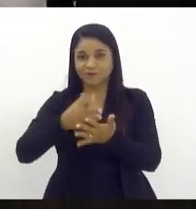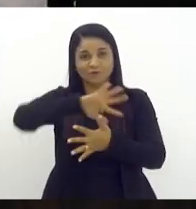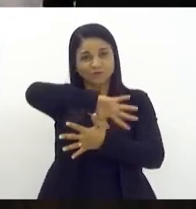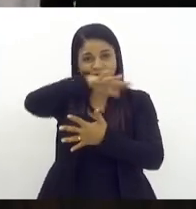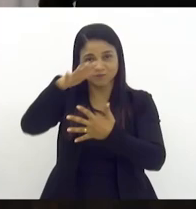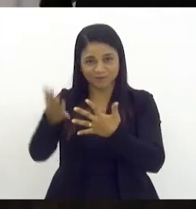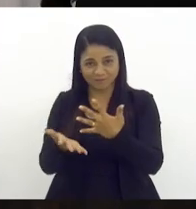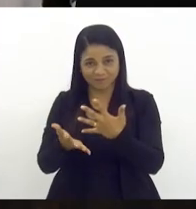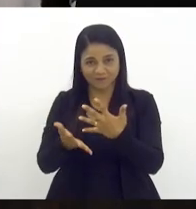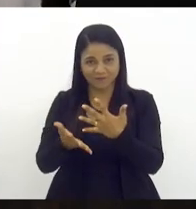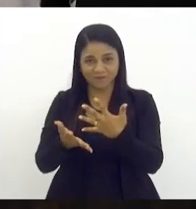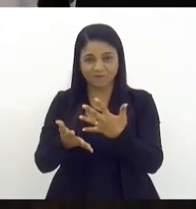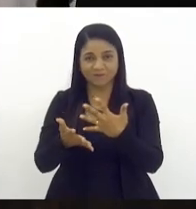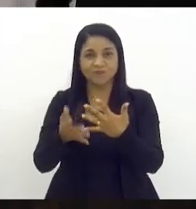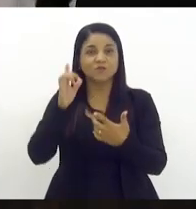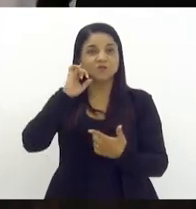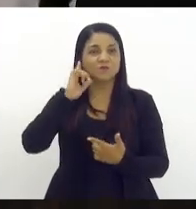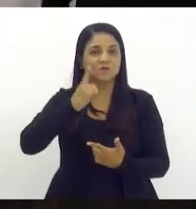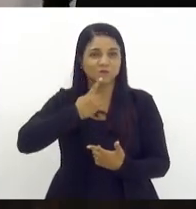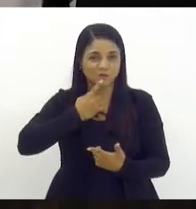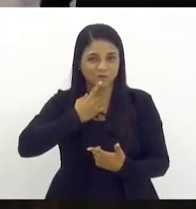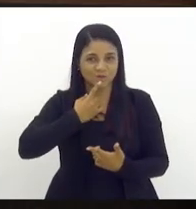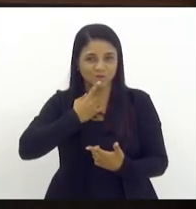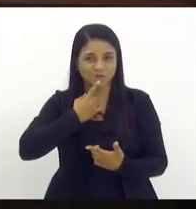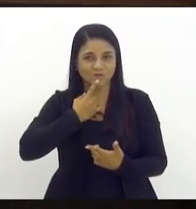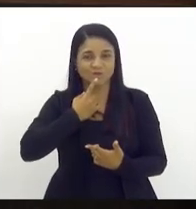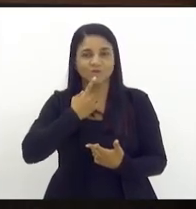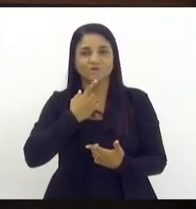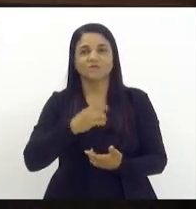Libras e do Surdo.